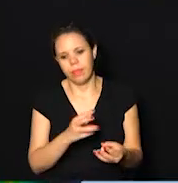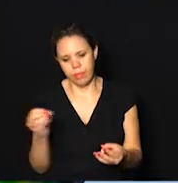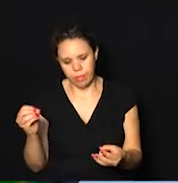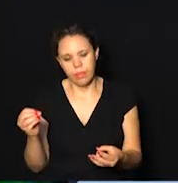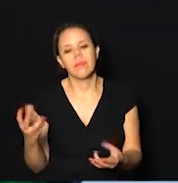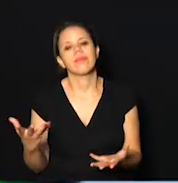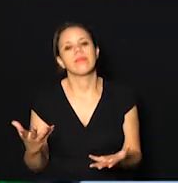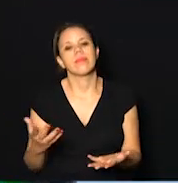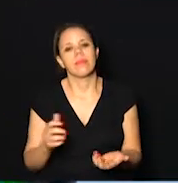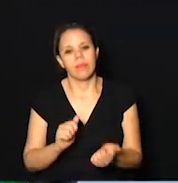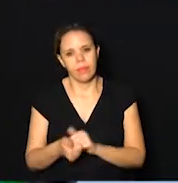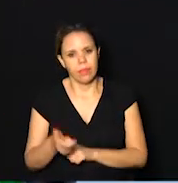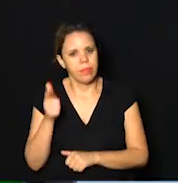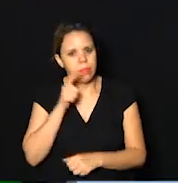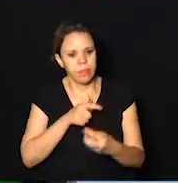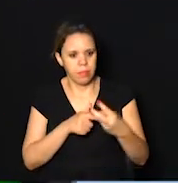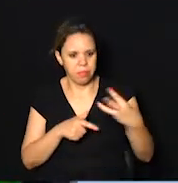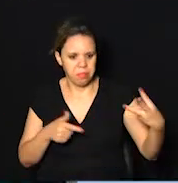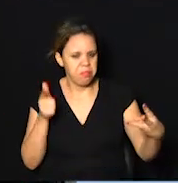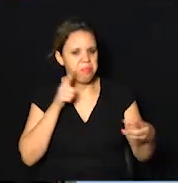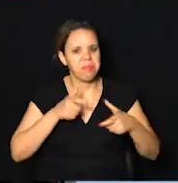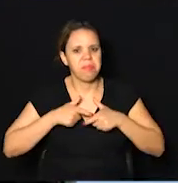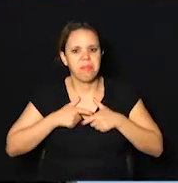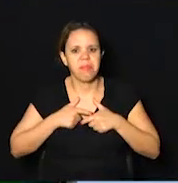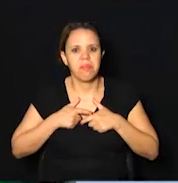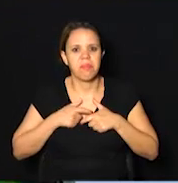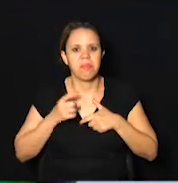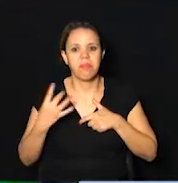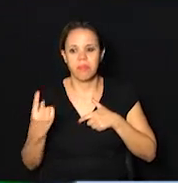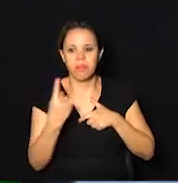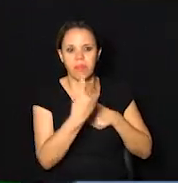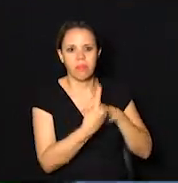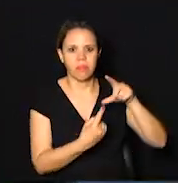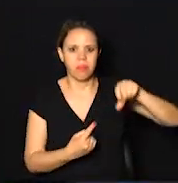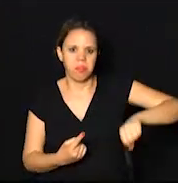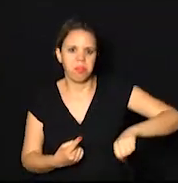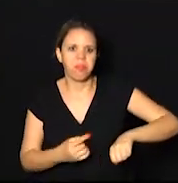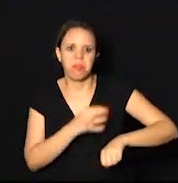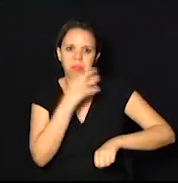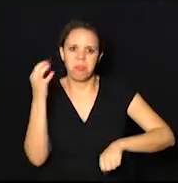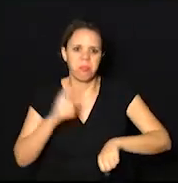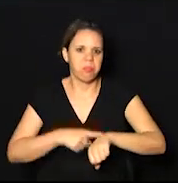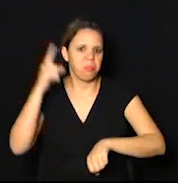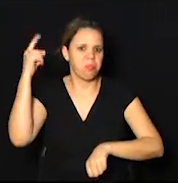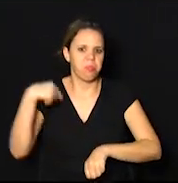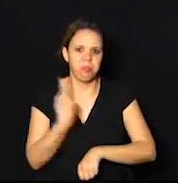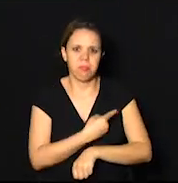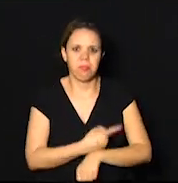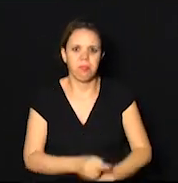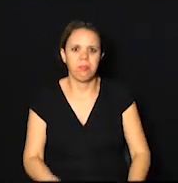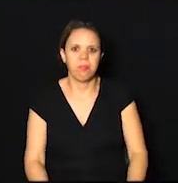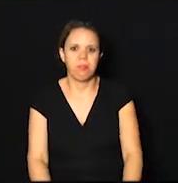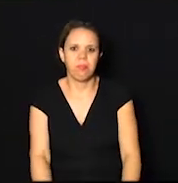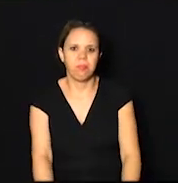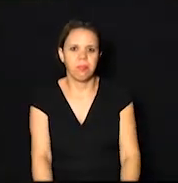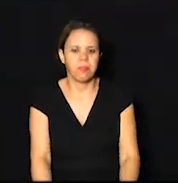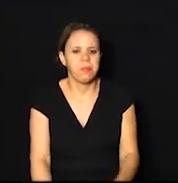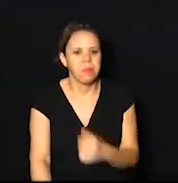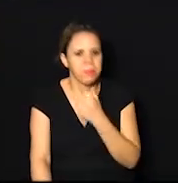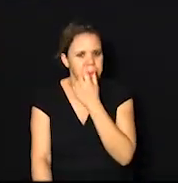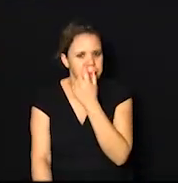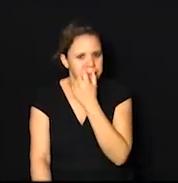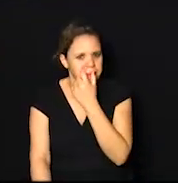trintas 23 conseguiram medalhas só no individual foram 19 então quer dizer foi um momento fantástico para gente